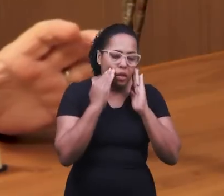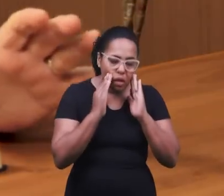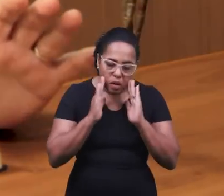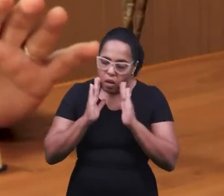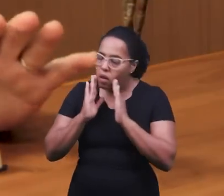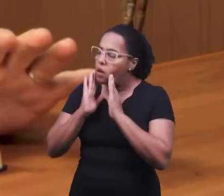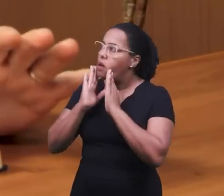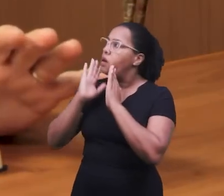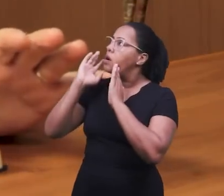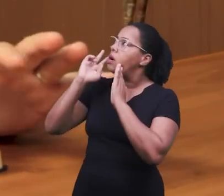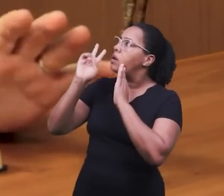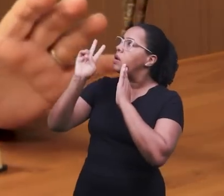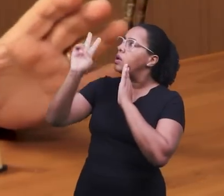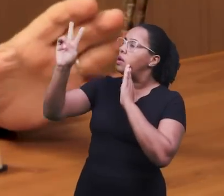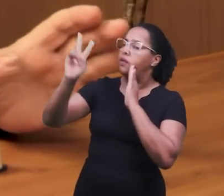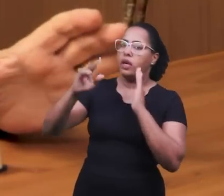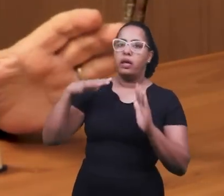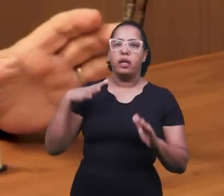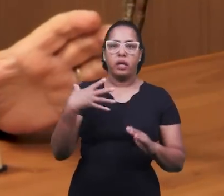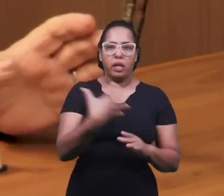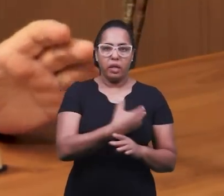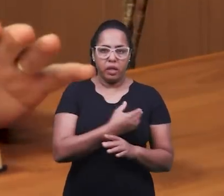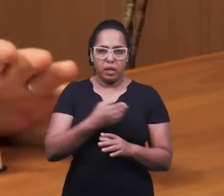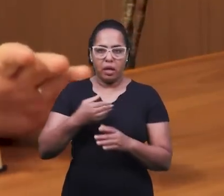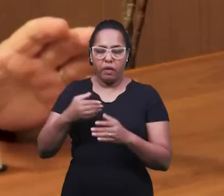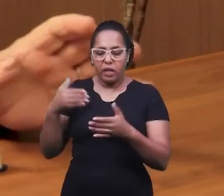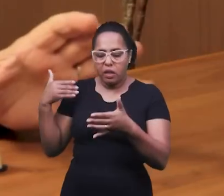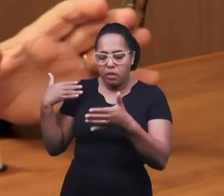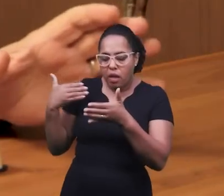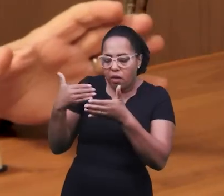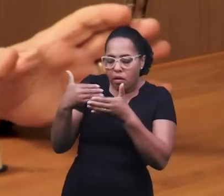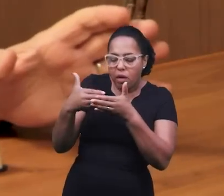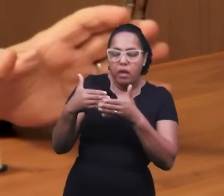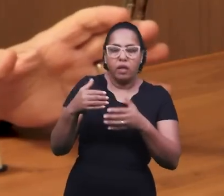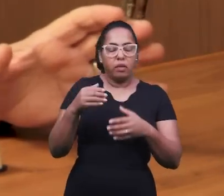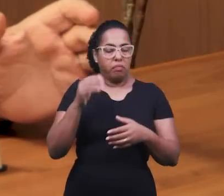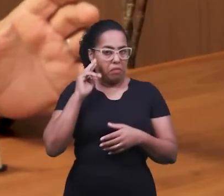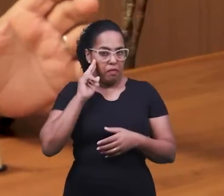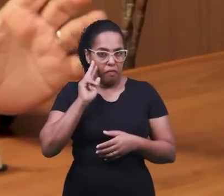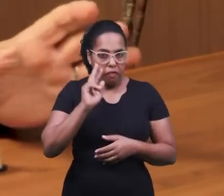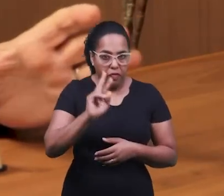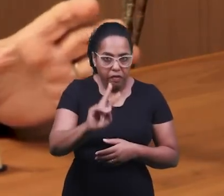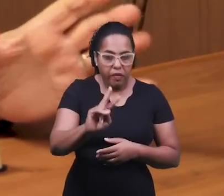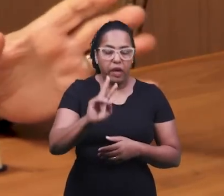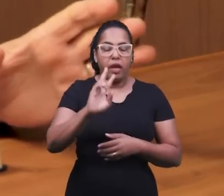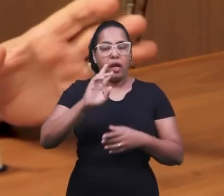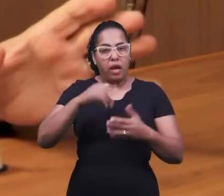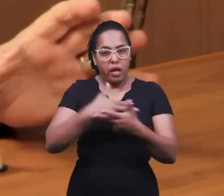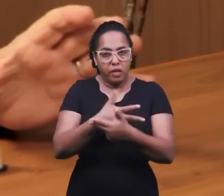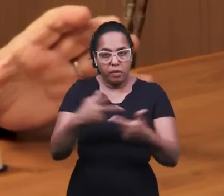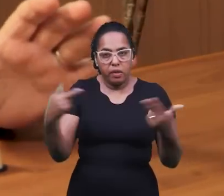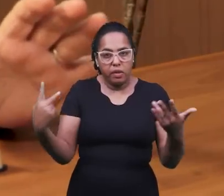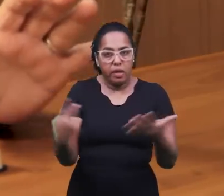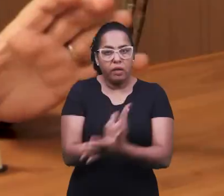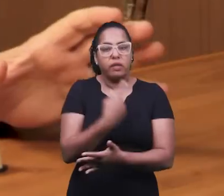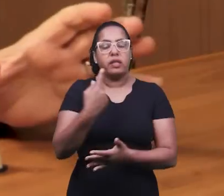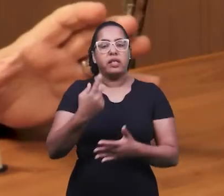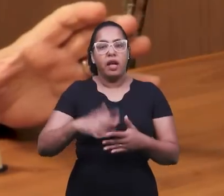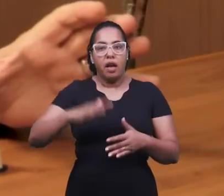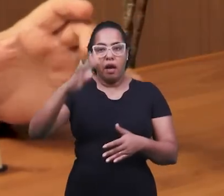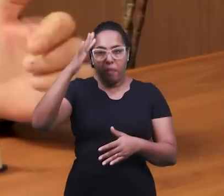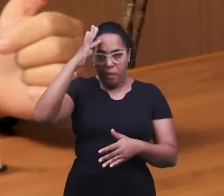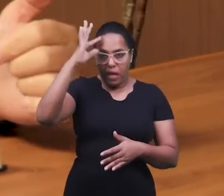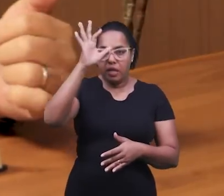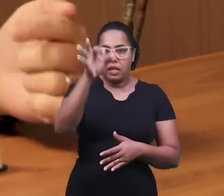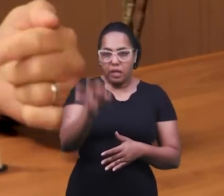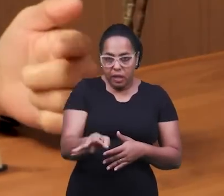está na palavra de Deus, aquilo que a gente vê e ouve à nossa volta, a gente percebe então